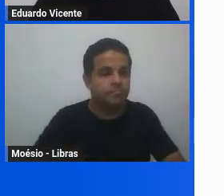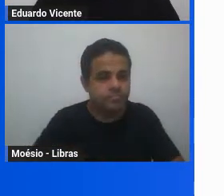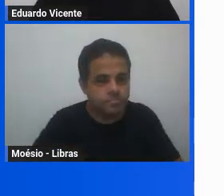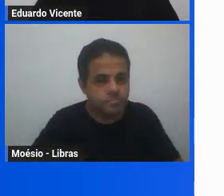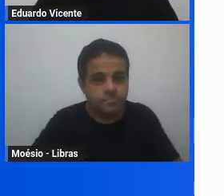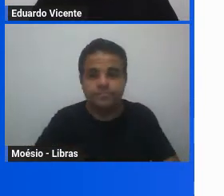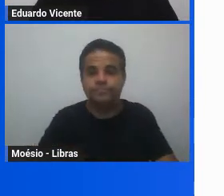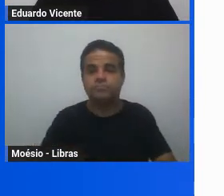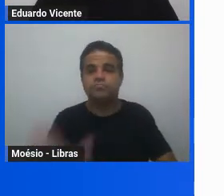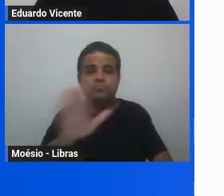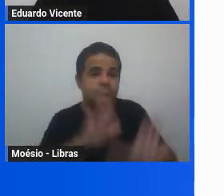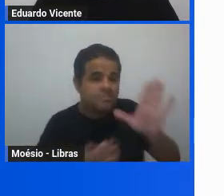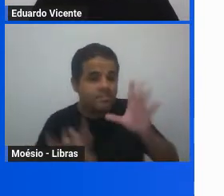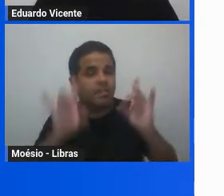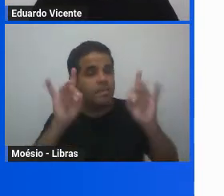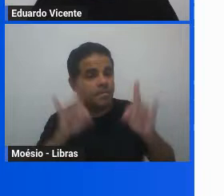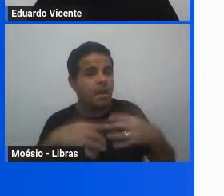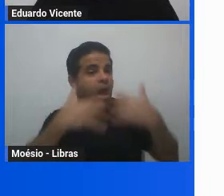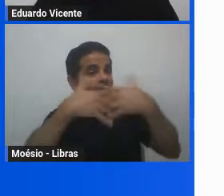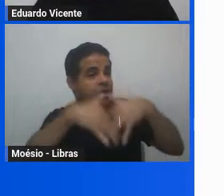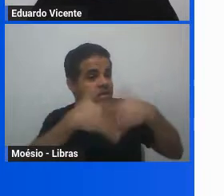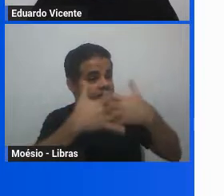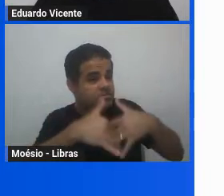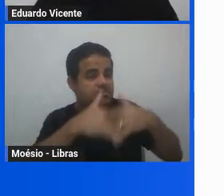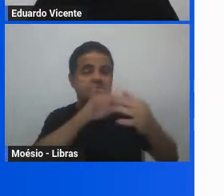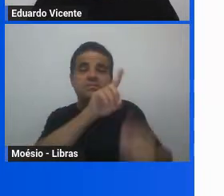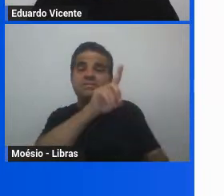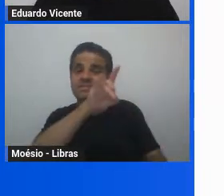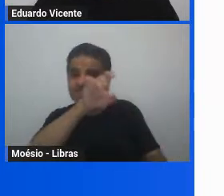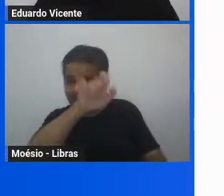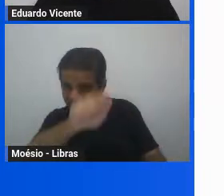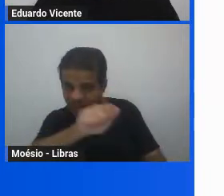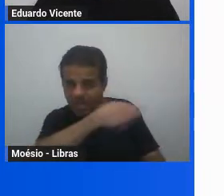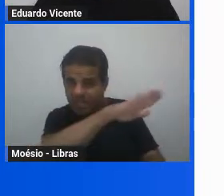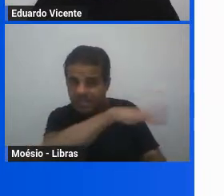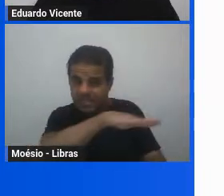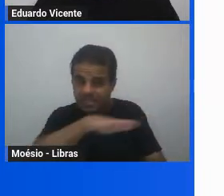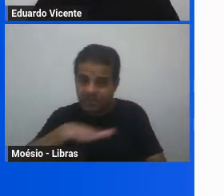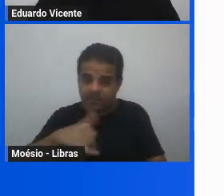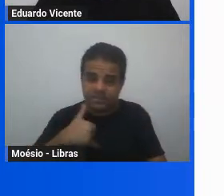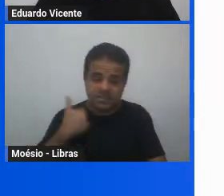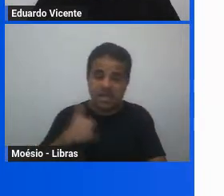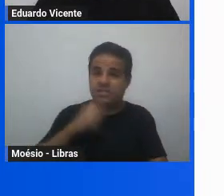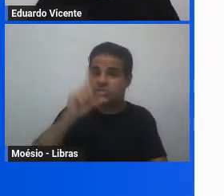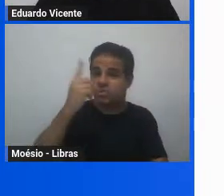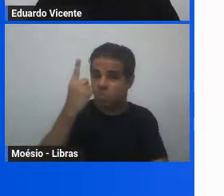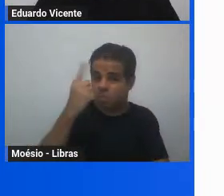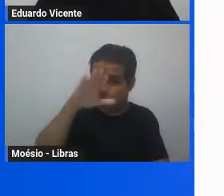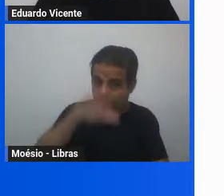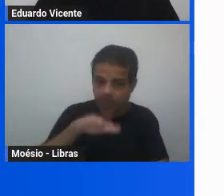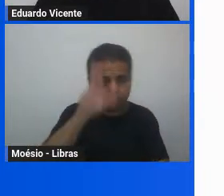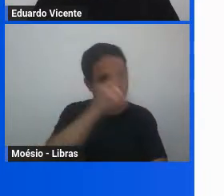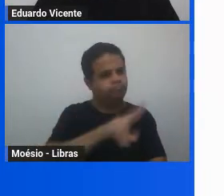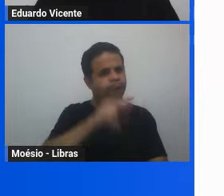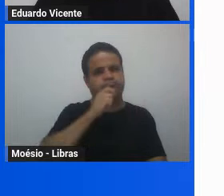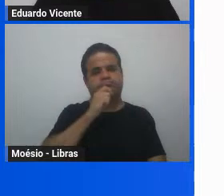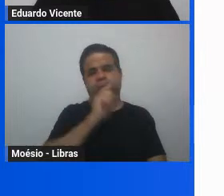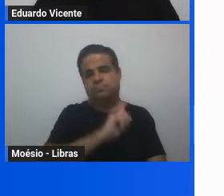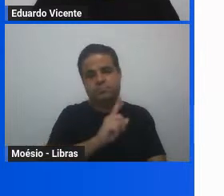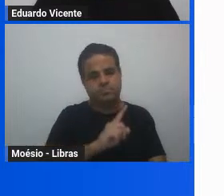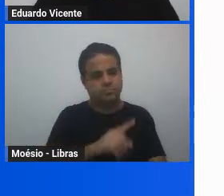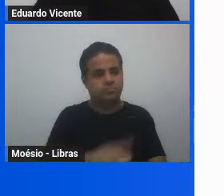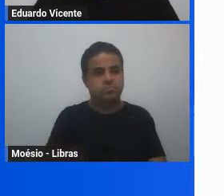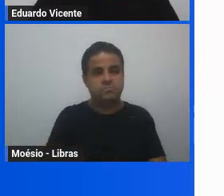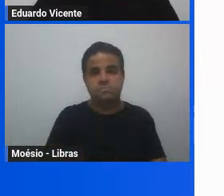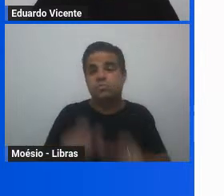Cuidados especiais com o aparelho DEA. Criança menor que 1 ano não deve usar.